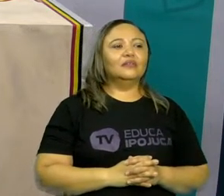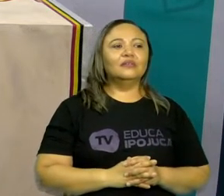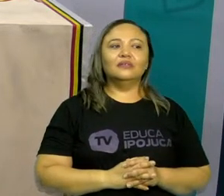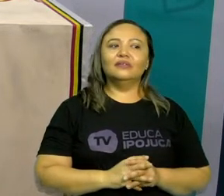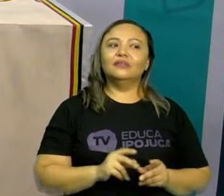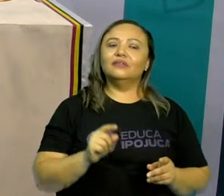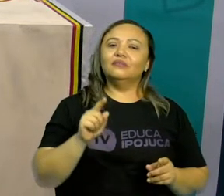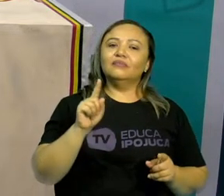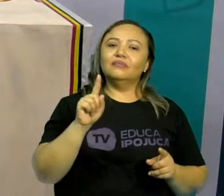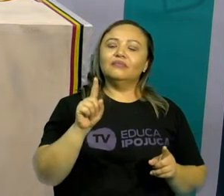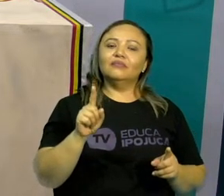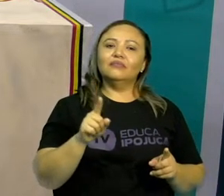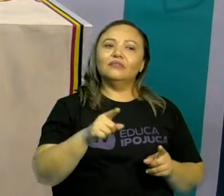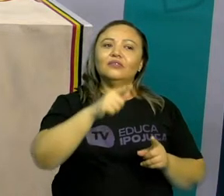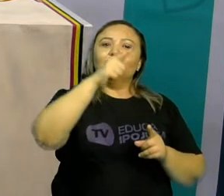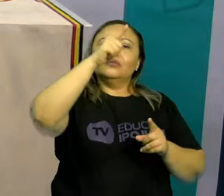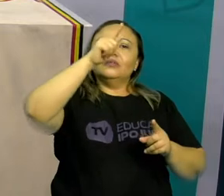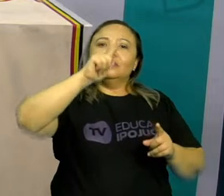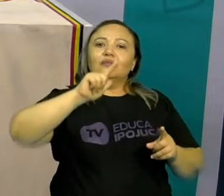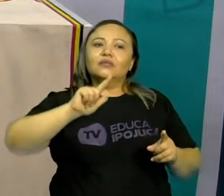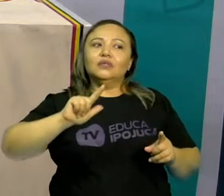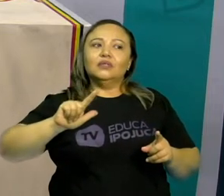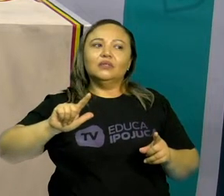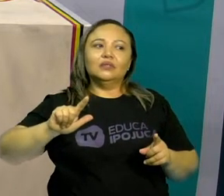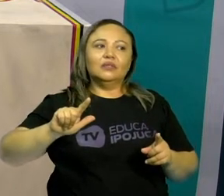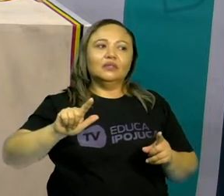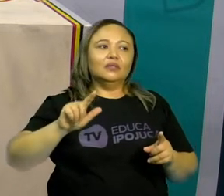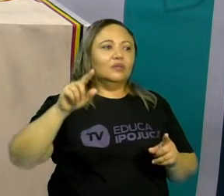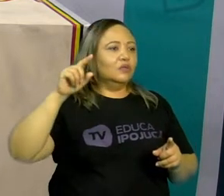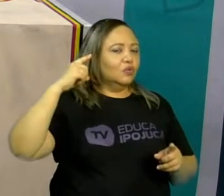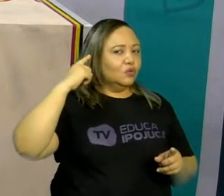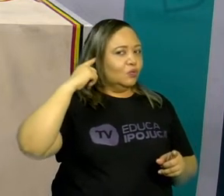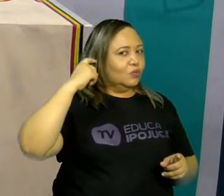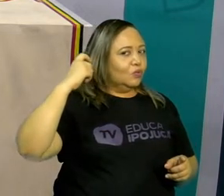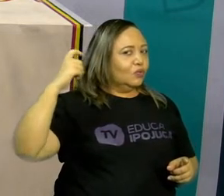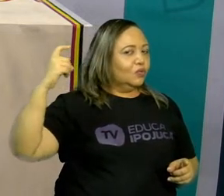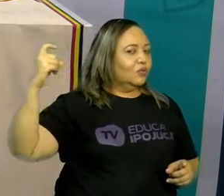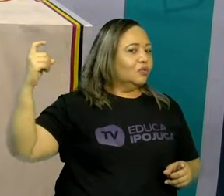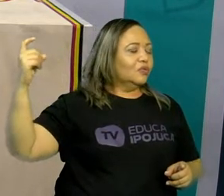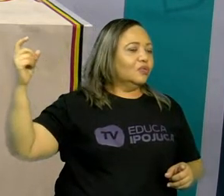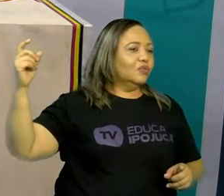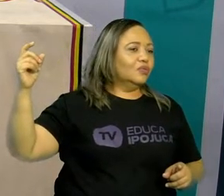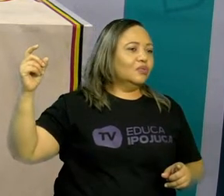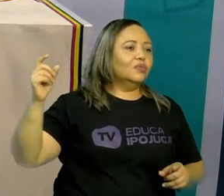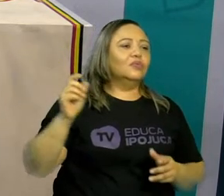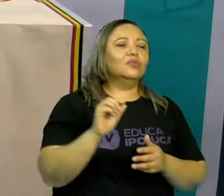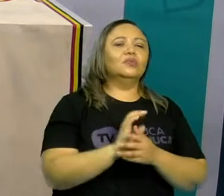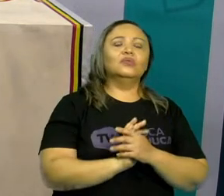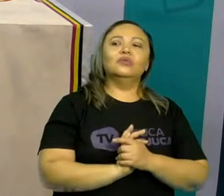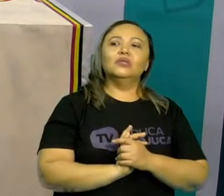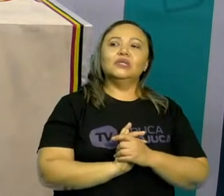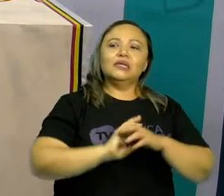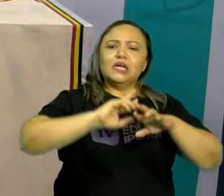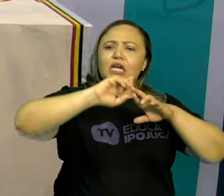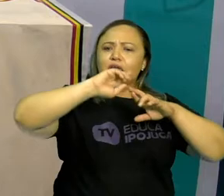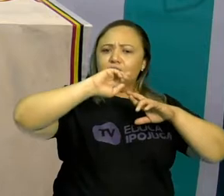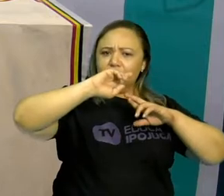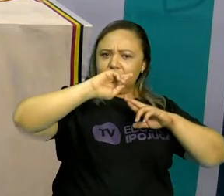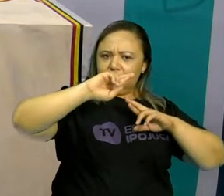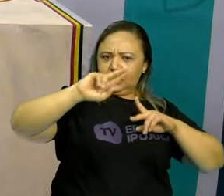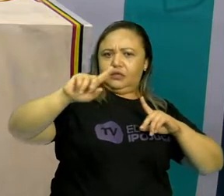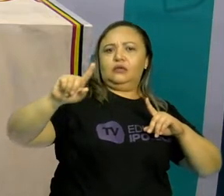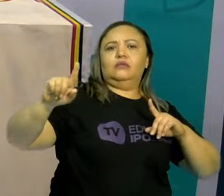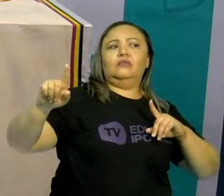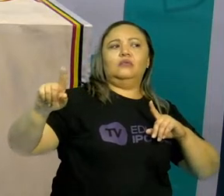então novamente o Ratinho começou a ouvir Outro barulho só que esse